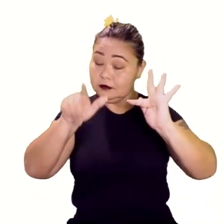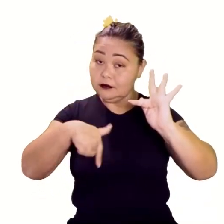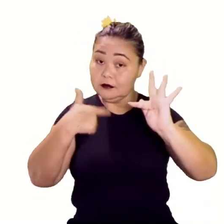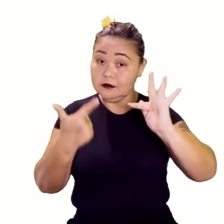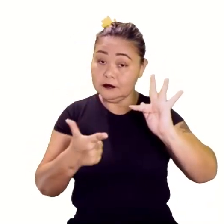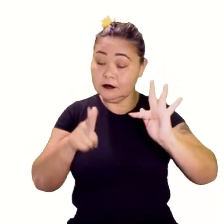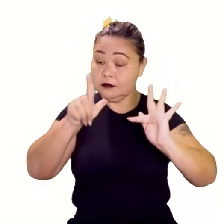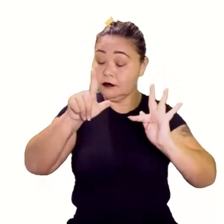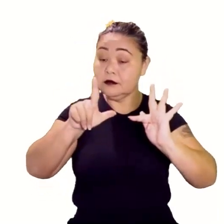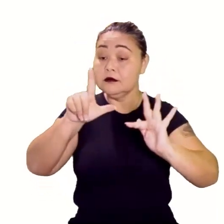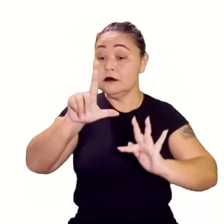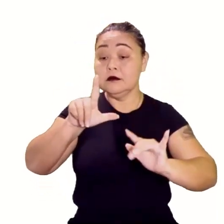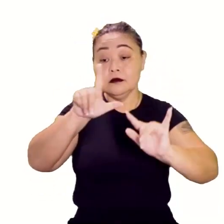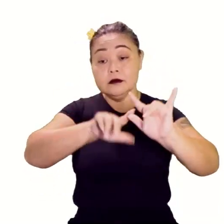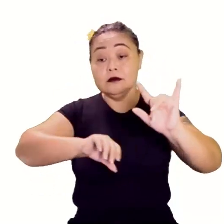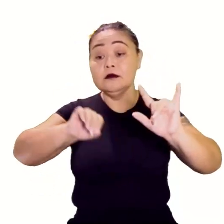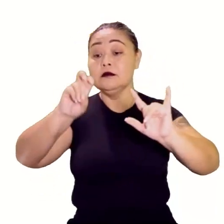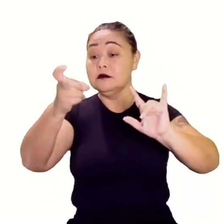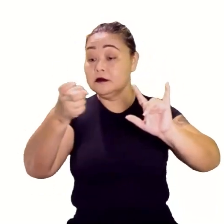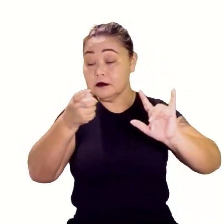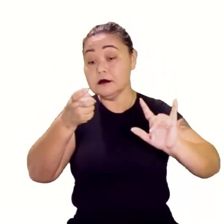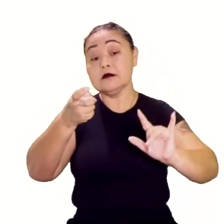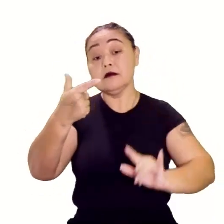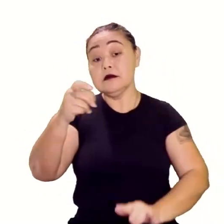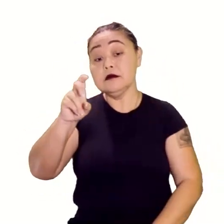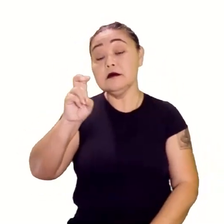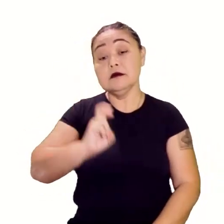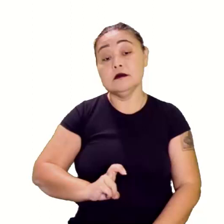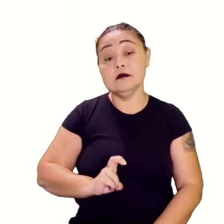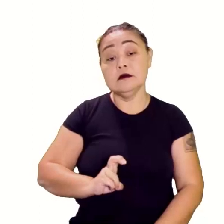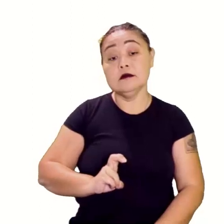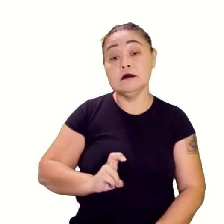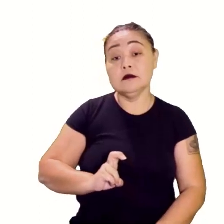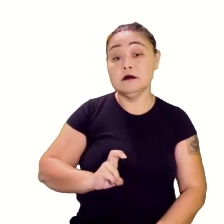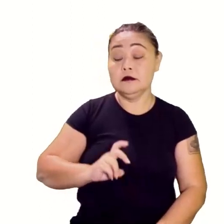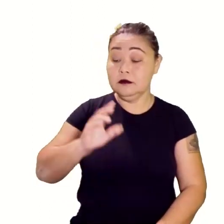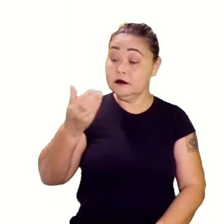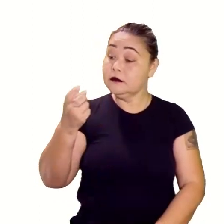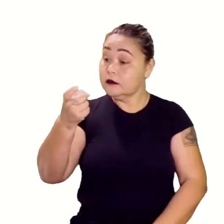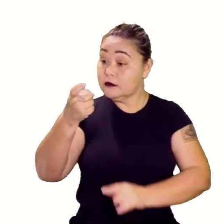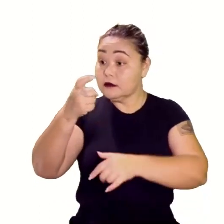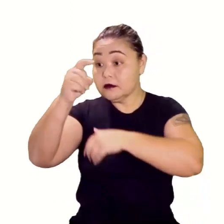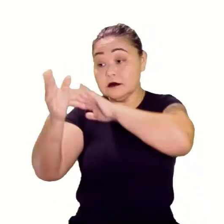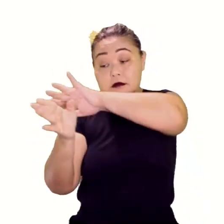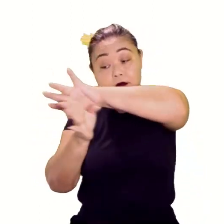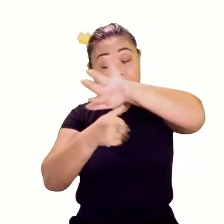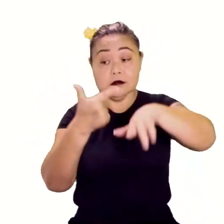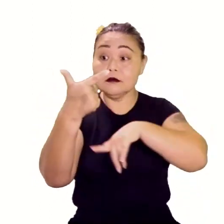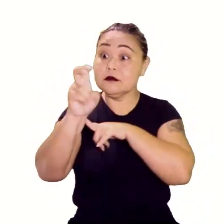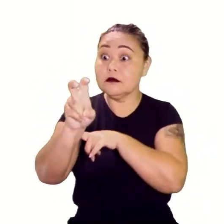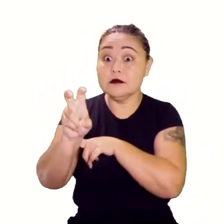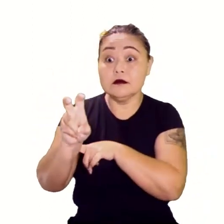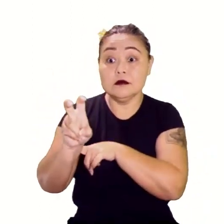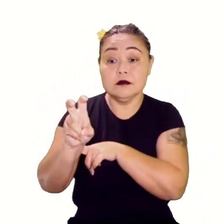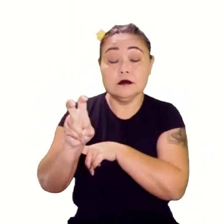é igual ao log de 25 na base 5, né? Sim. Então, no lugar do x, eu vou colocar 25. E